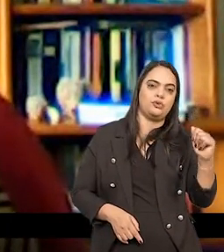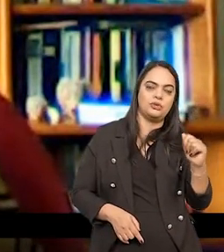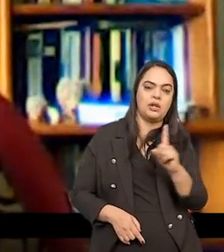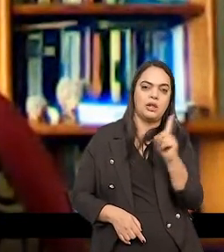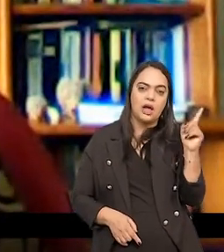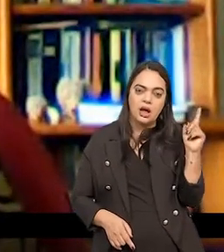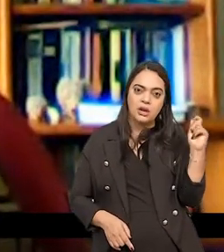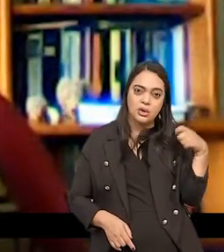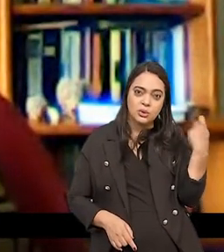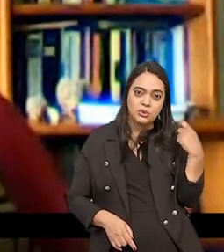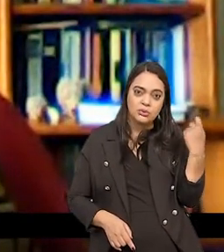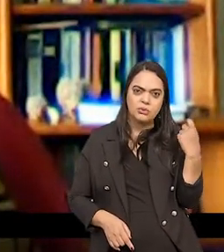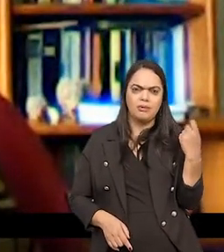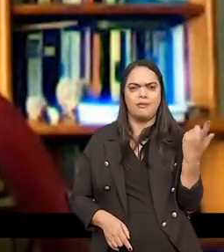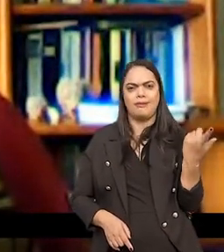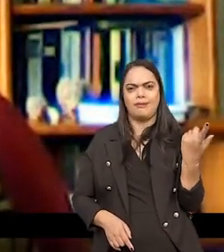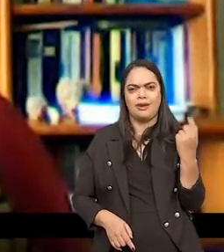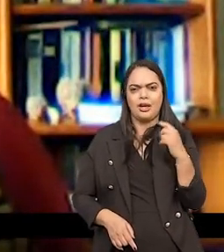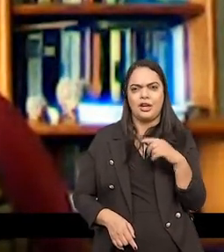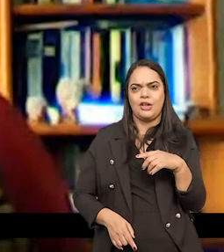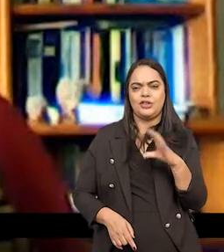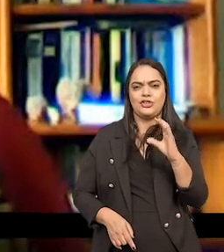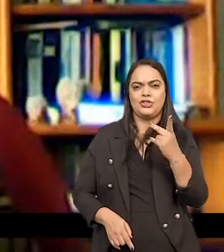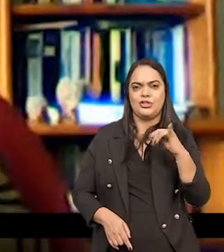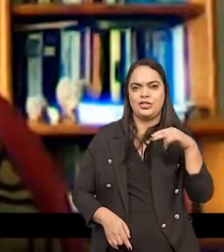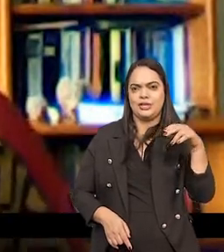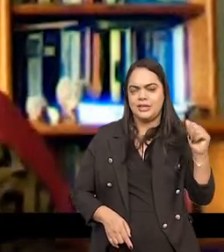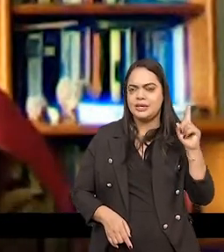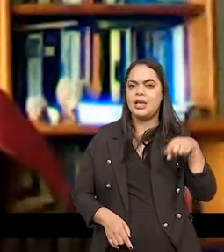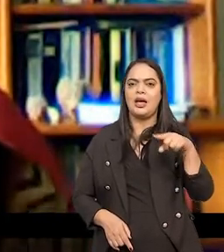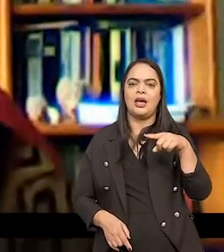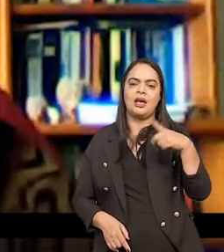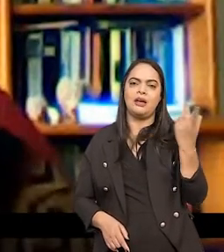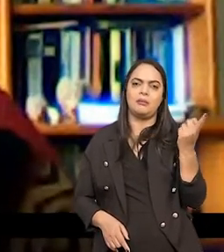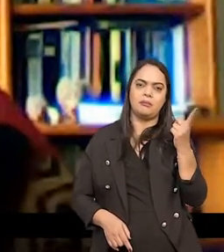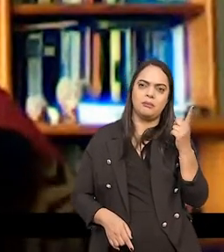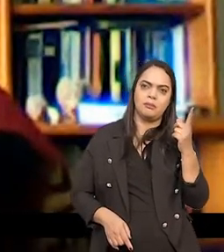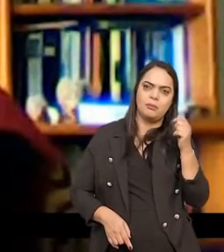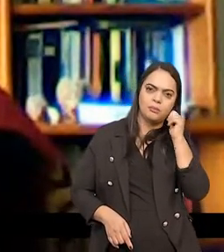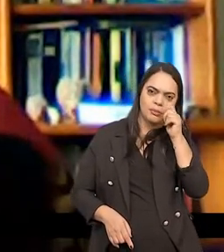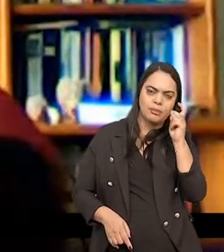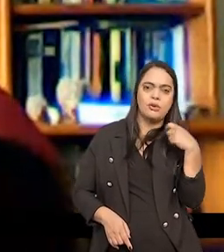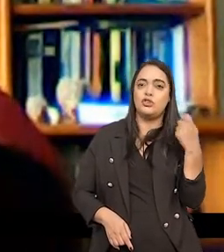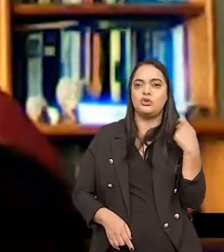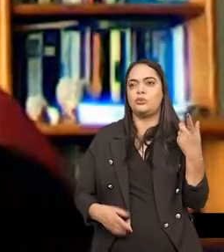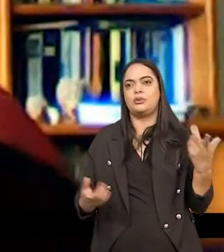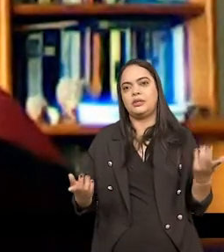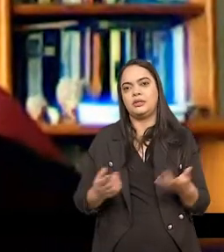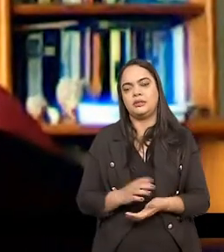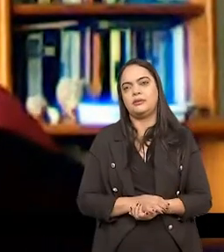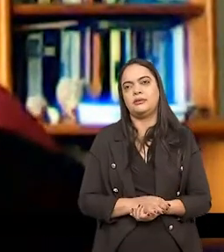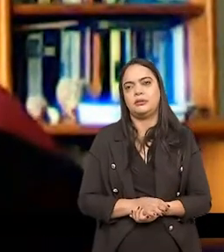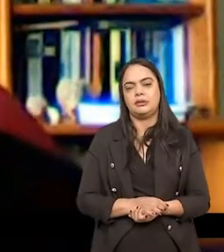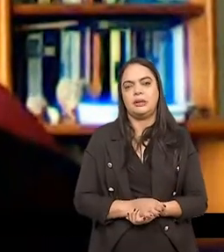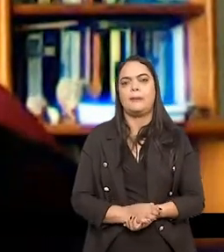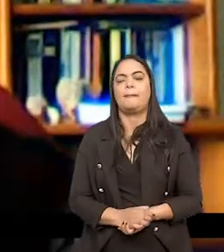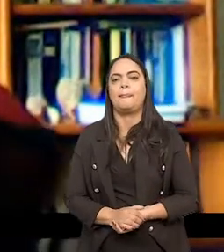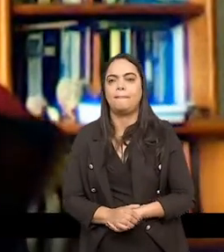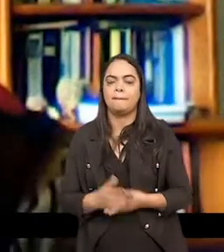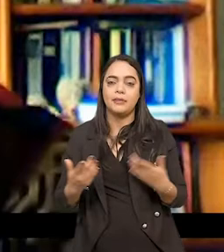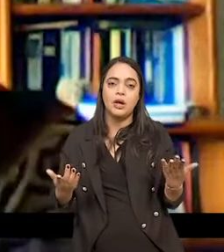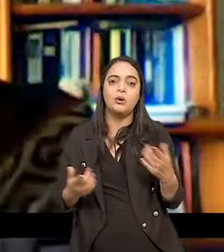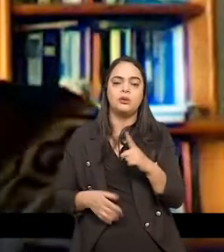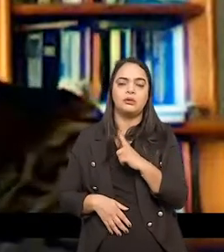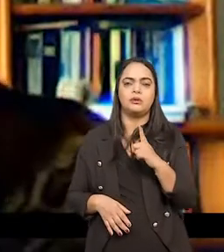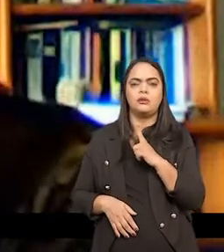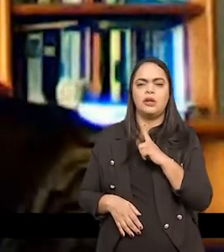fui diversas vezes ao Paraguai. Paraguai produz um horror de bibliografia sobre mulheres na Guerra do Paraguai. Claro que lá de